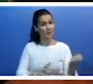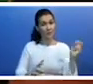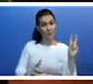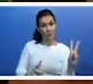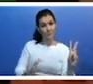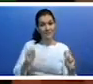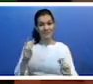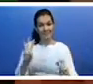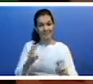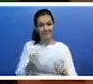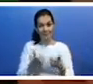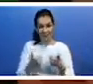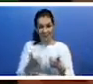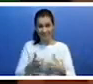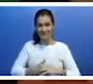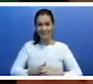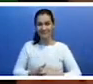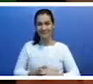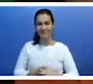Vamos começar?